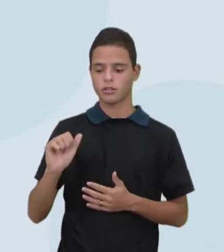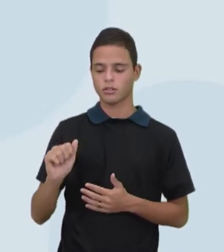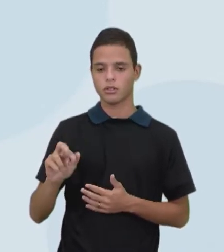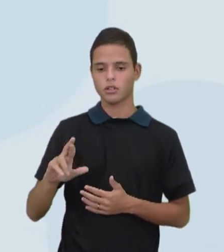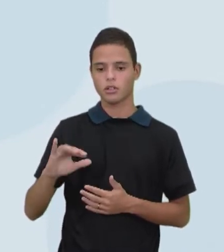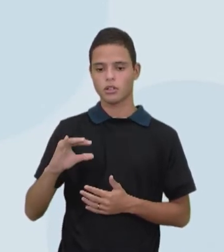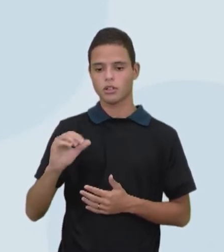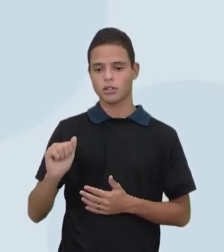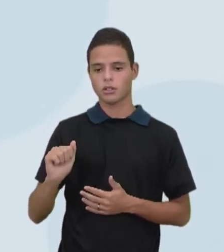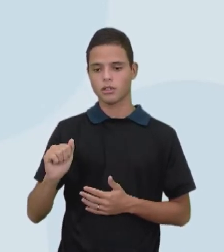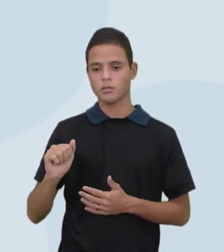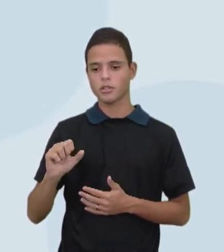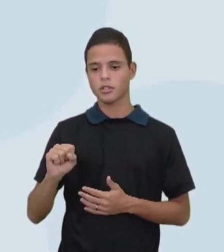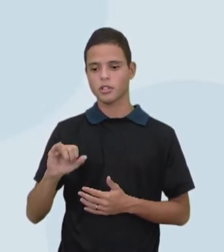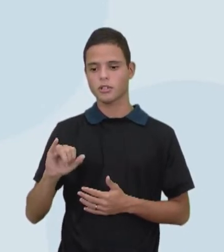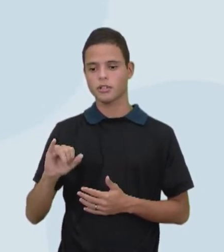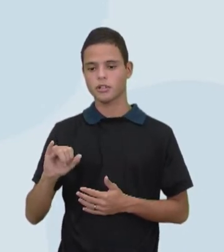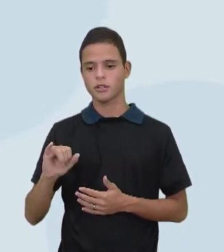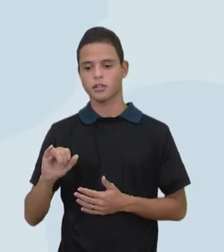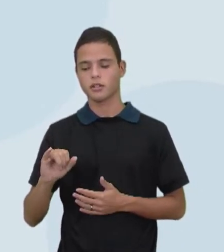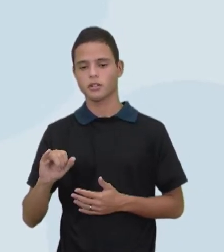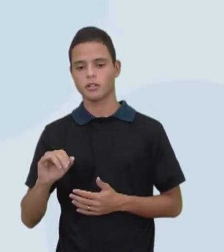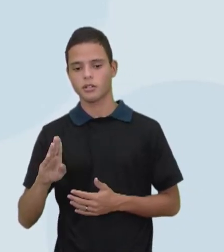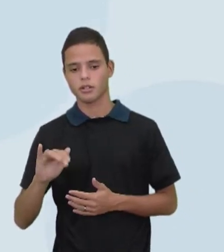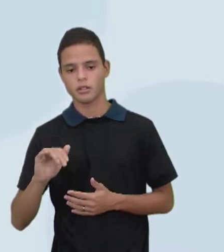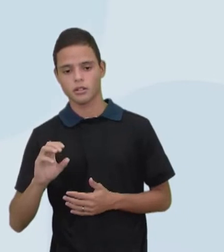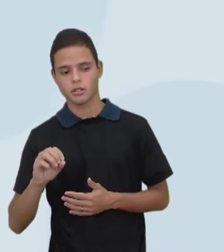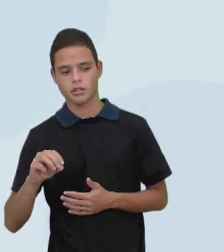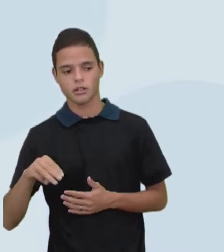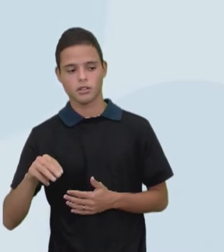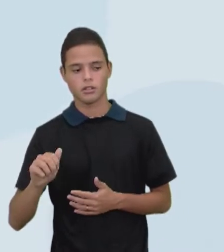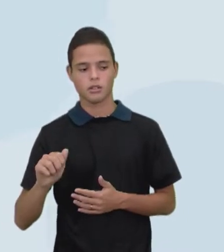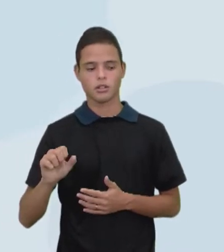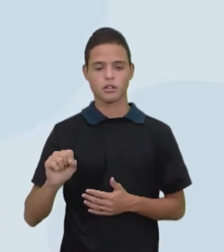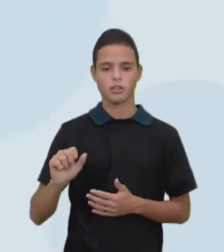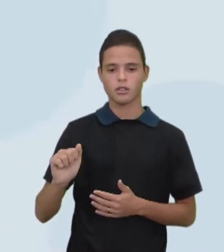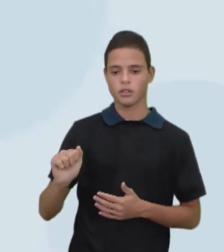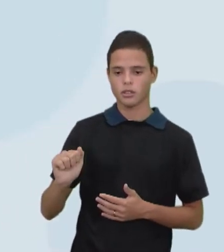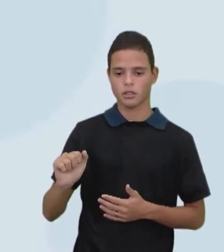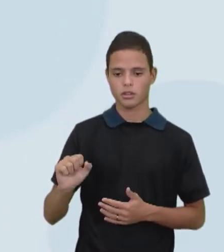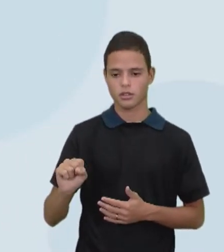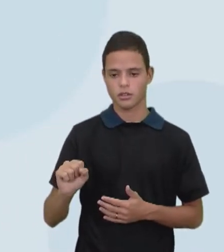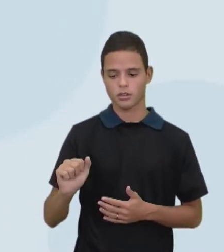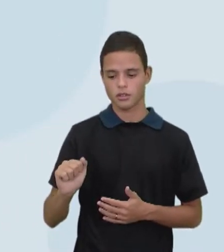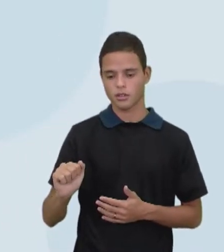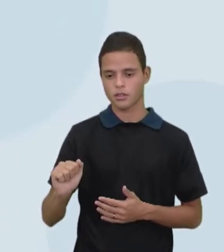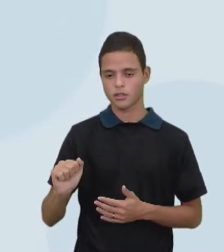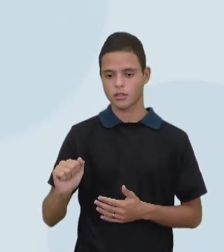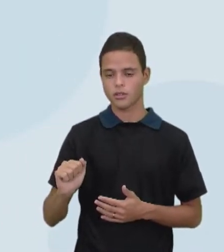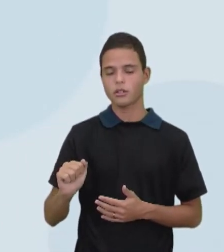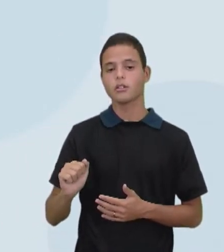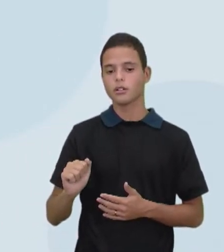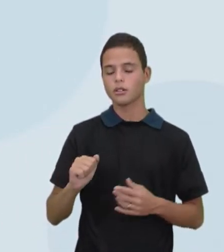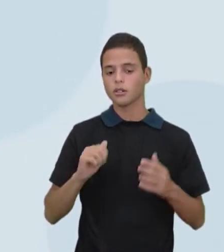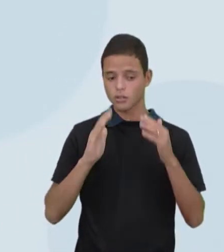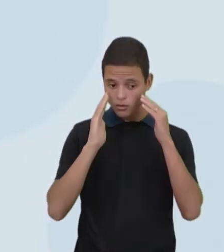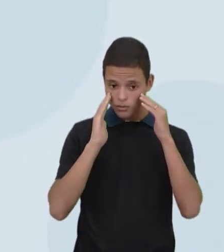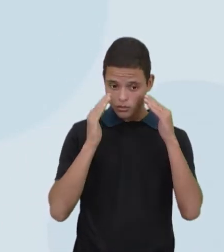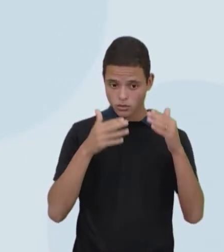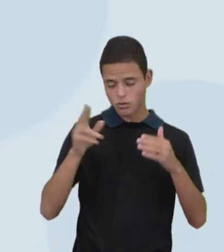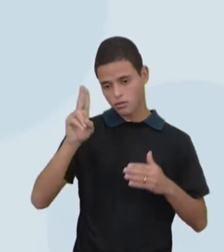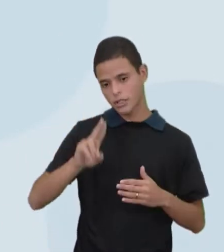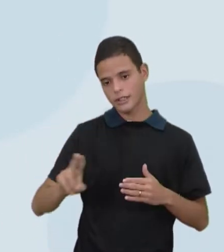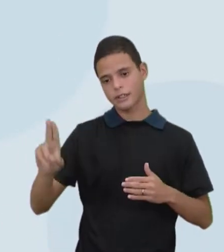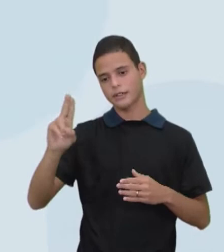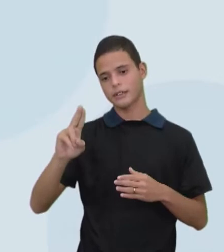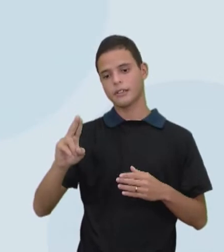de 2005, classificam a biomassa em 3 categorias do ponto de vista tecnológico, com foco na utilização energética.